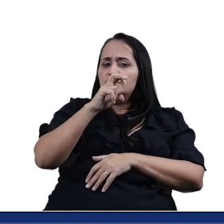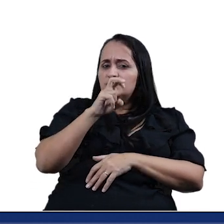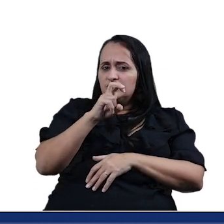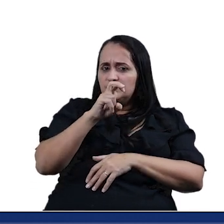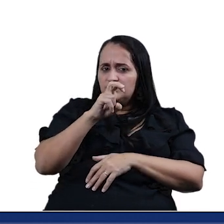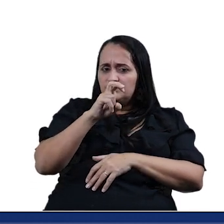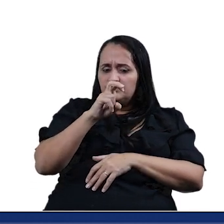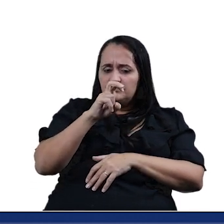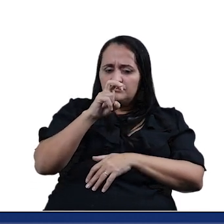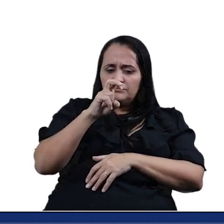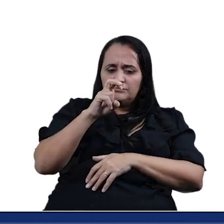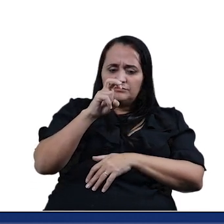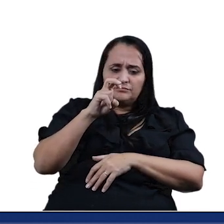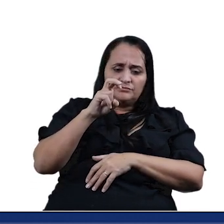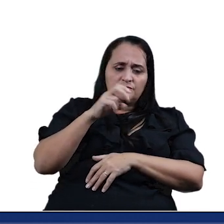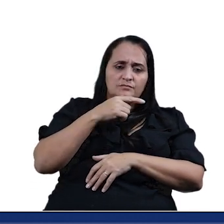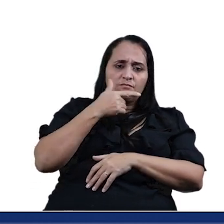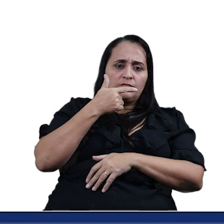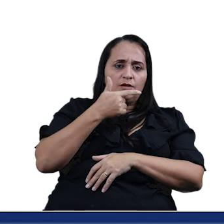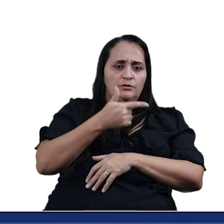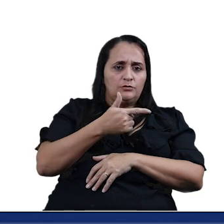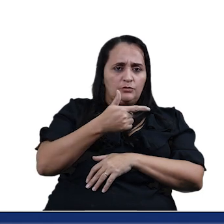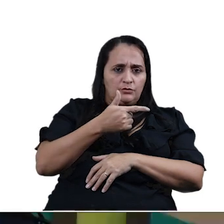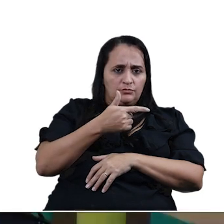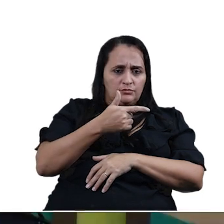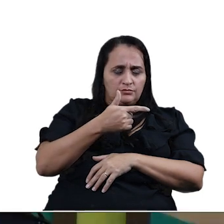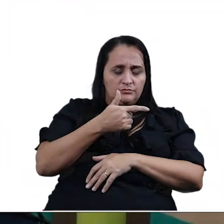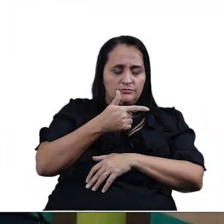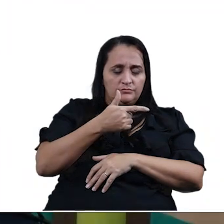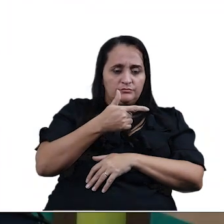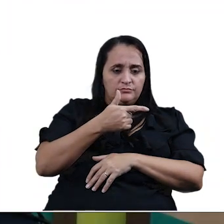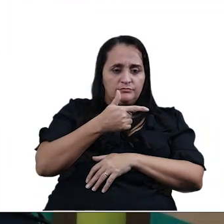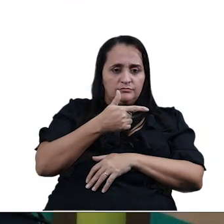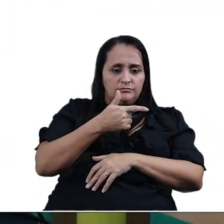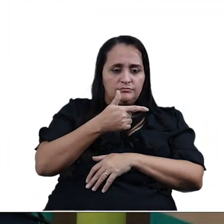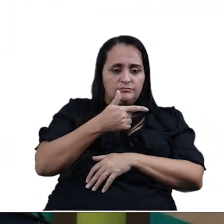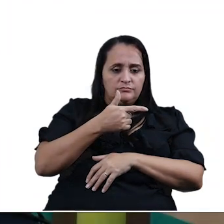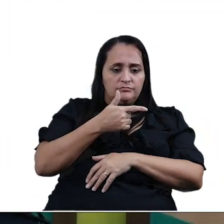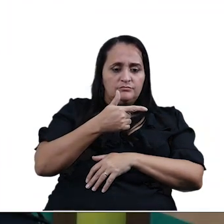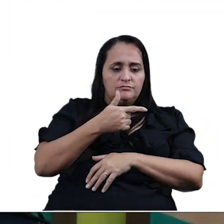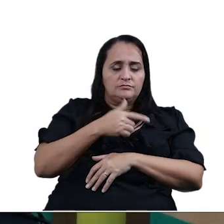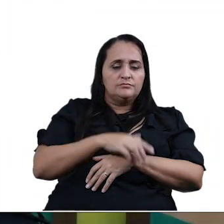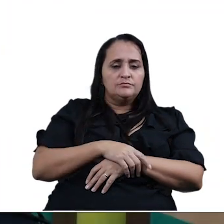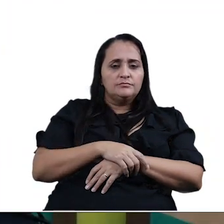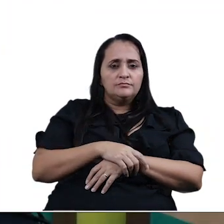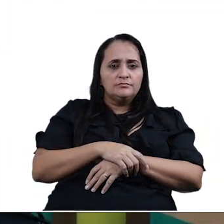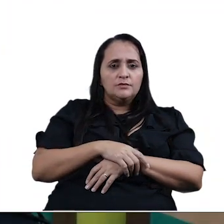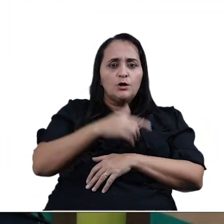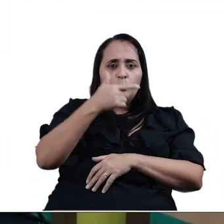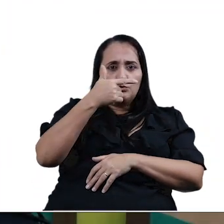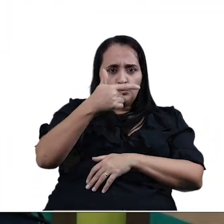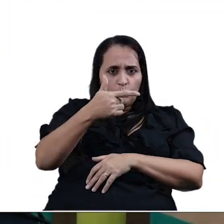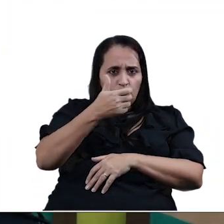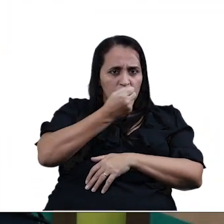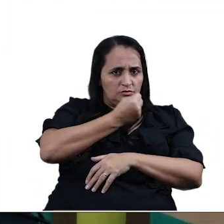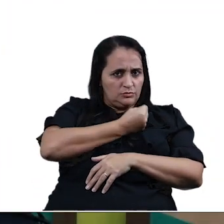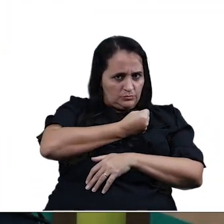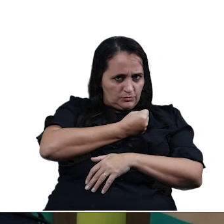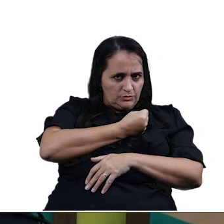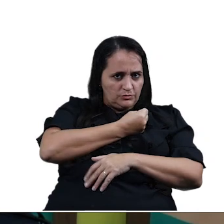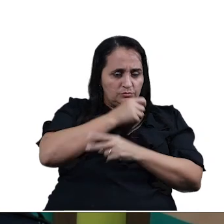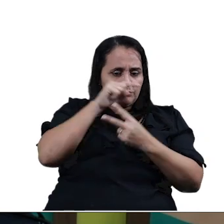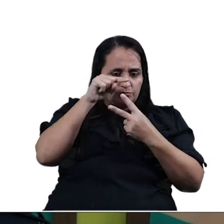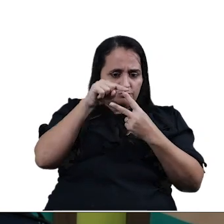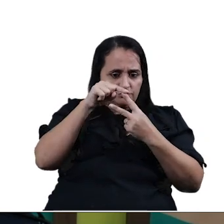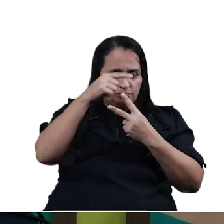25, 2 ordens, 2 algarismos. O número 25, ele tem 2 ordens e tem 2